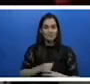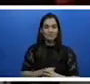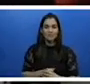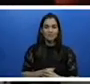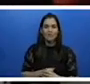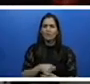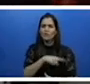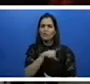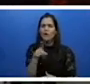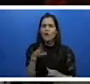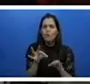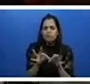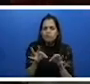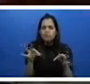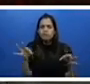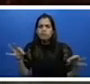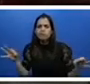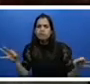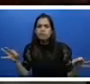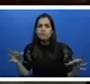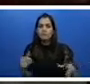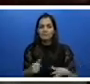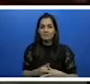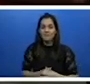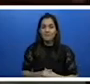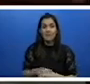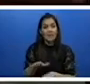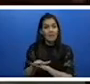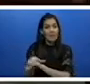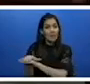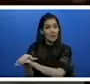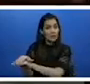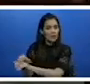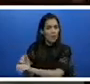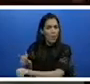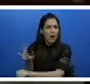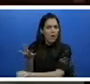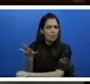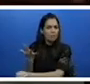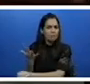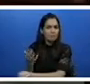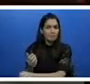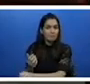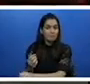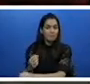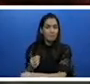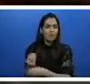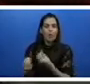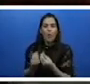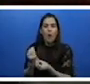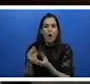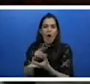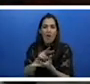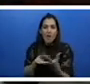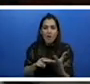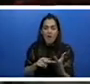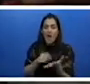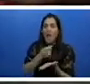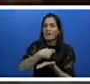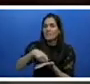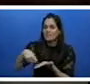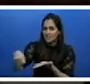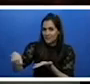do comprimento da tartaruga. Olha lá o comprimento da tartaruga. Como que eu leio isso daqui? Vocês vão